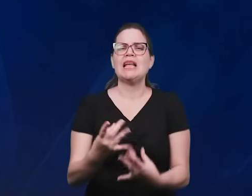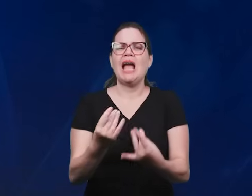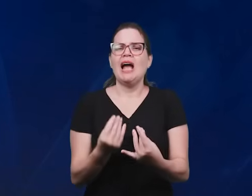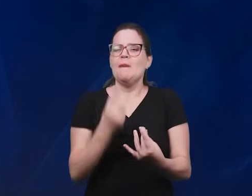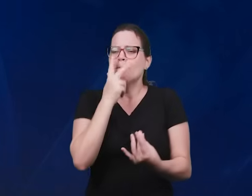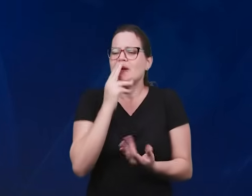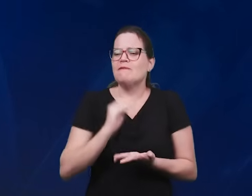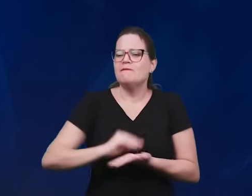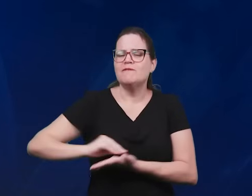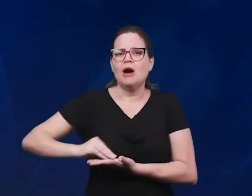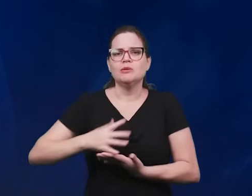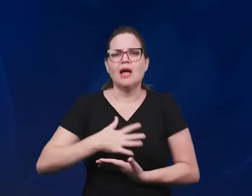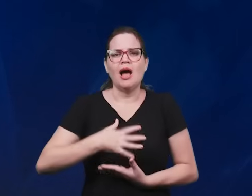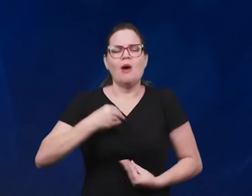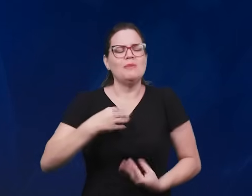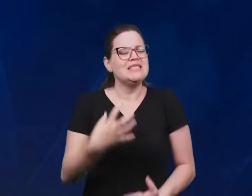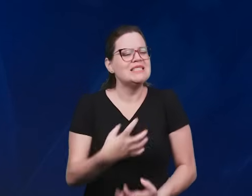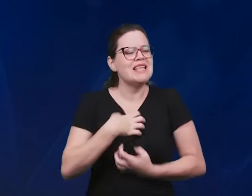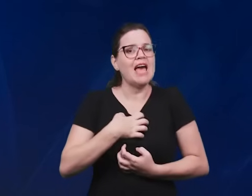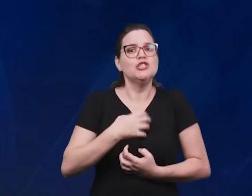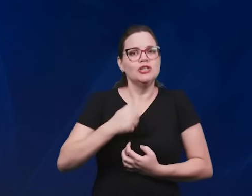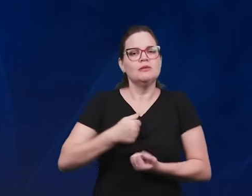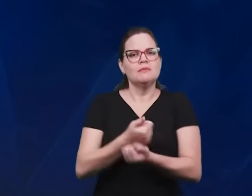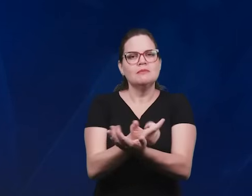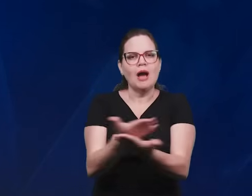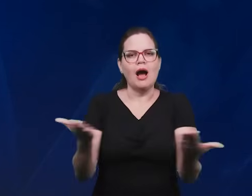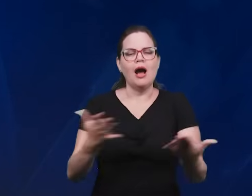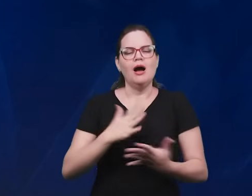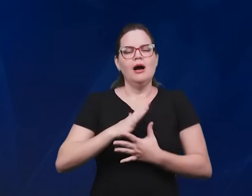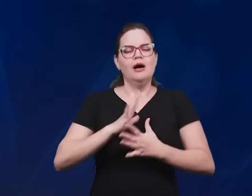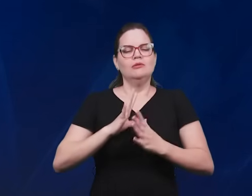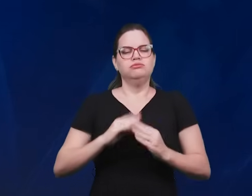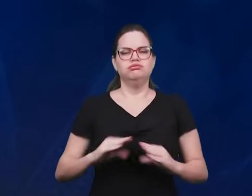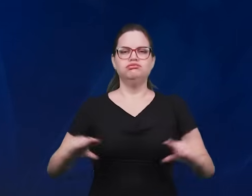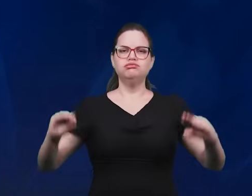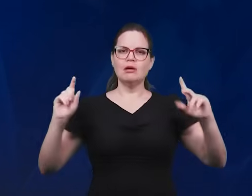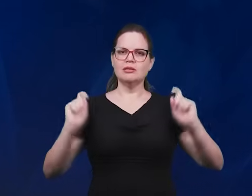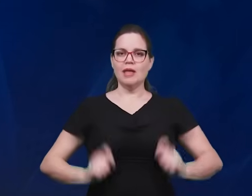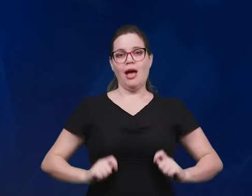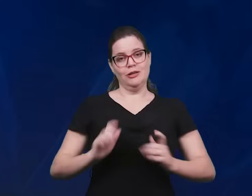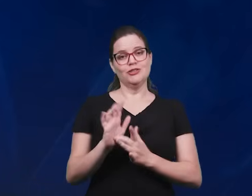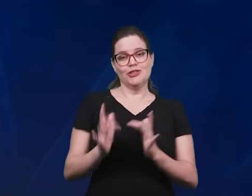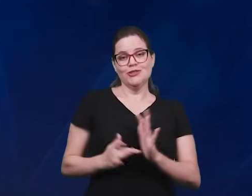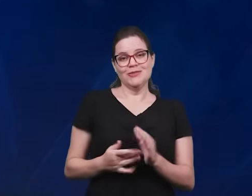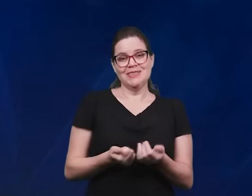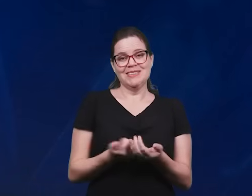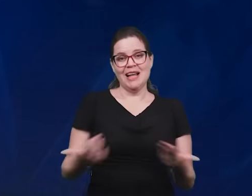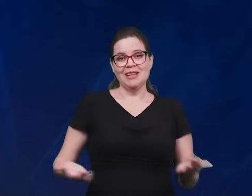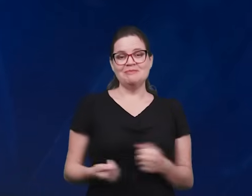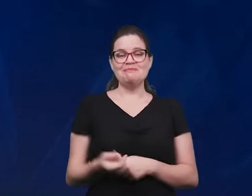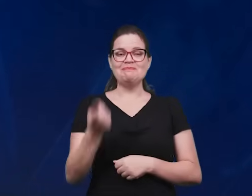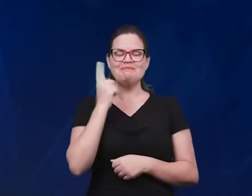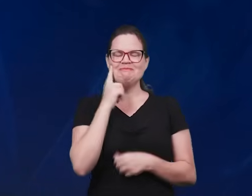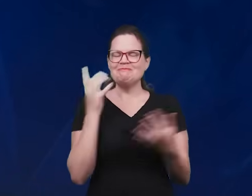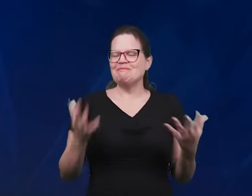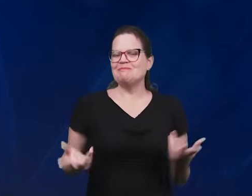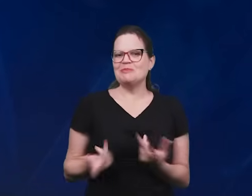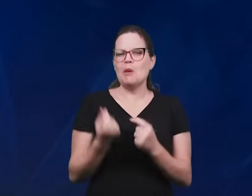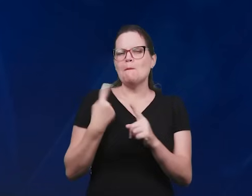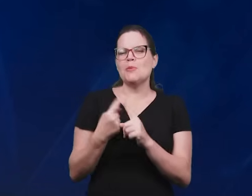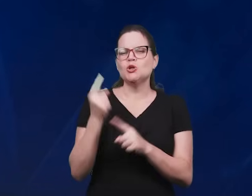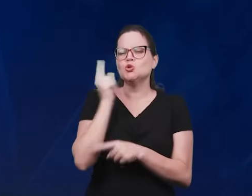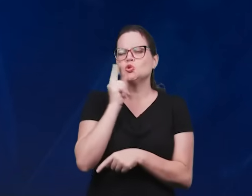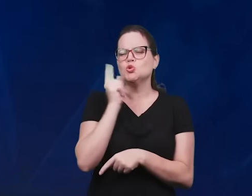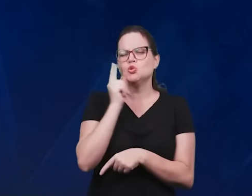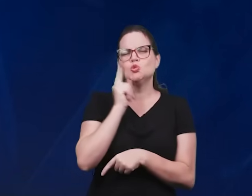glorioso paralelo pode ser estabelecido aqui. Por um lado, o momento de comunhão diária